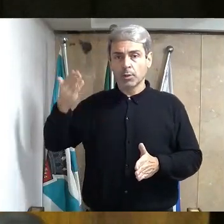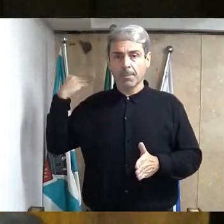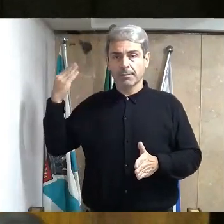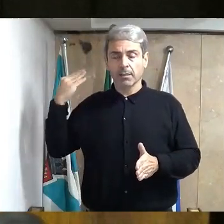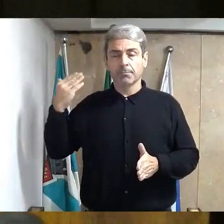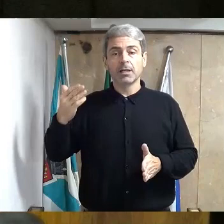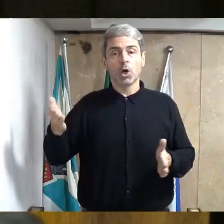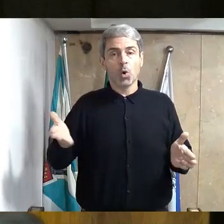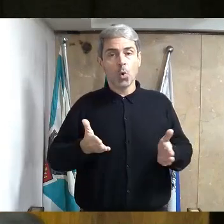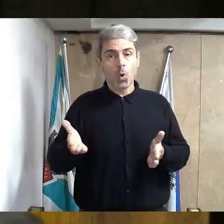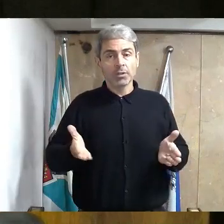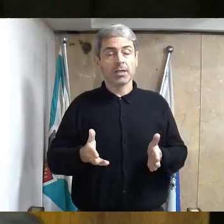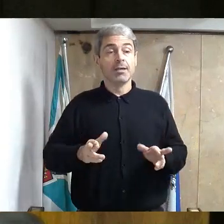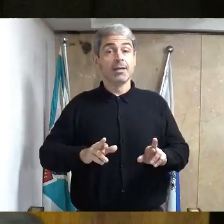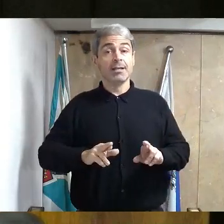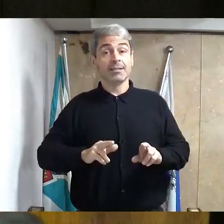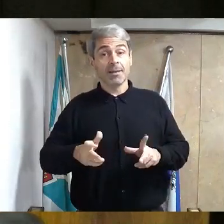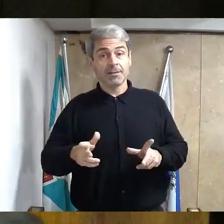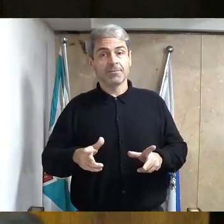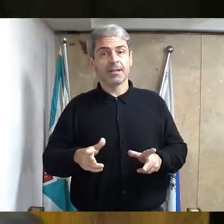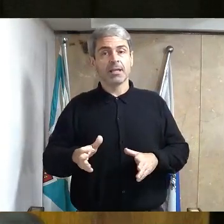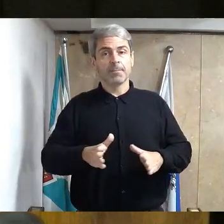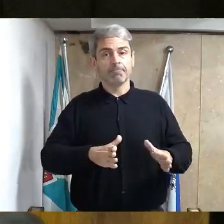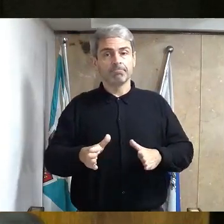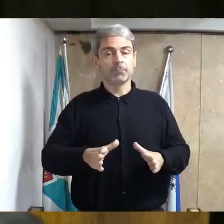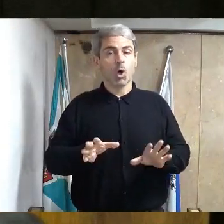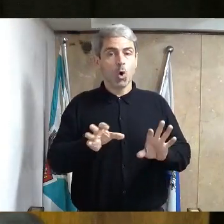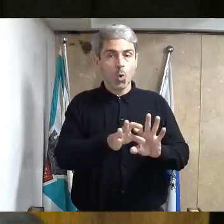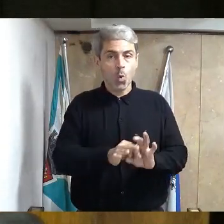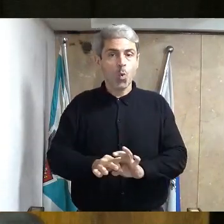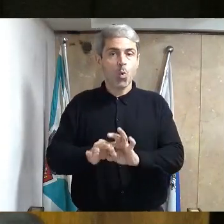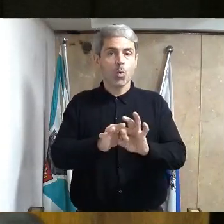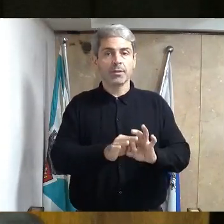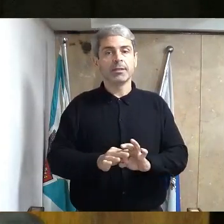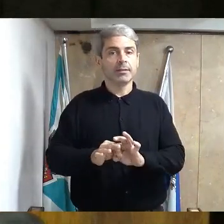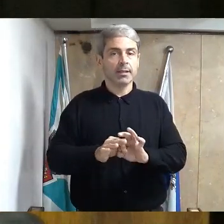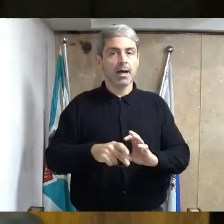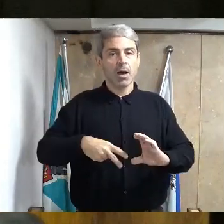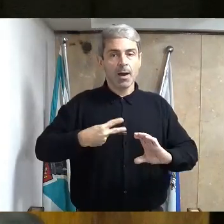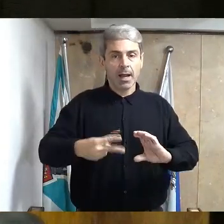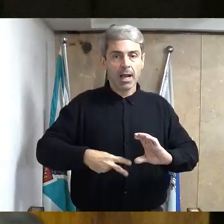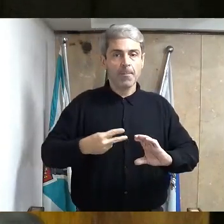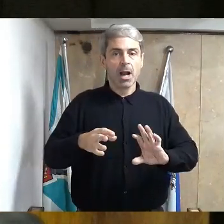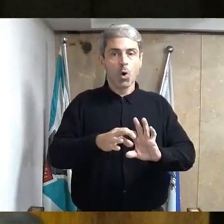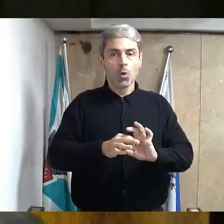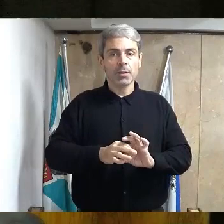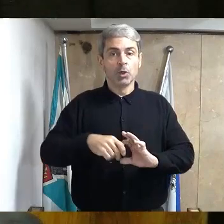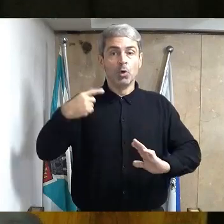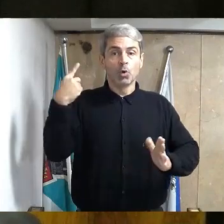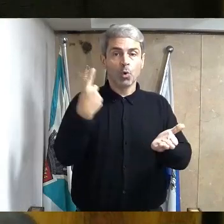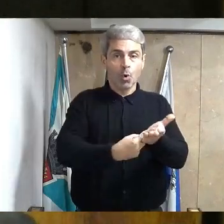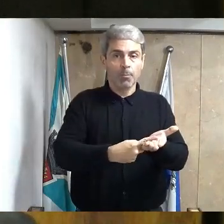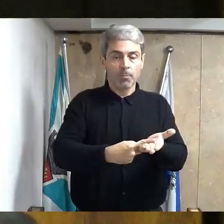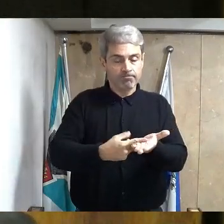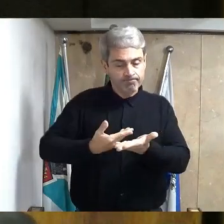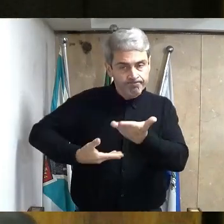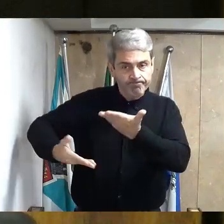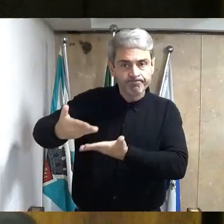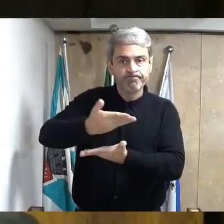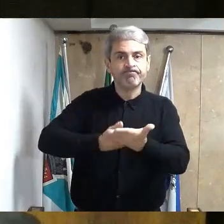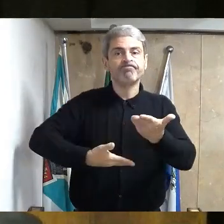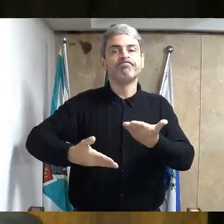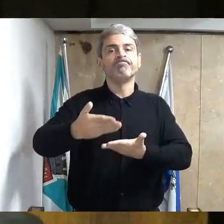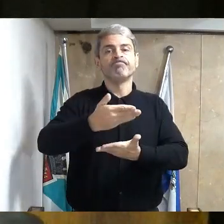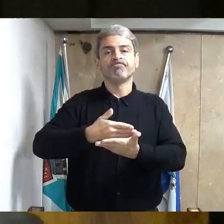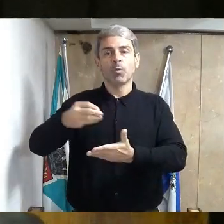aqui. Porque aqui tem uma casa unida, uma casa de vereadores compromissado com aqueles que nos deram o voto para estarmos aqui